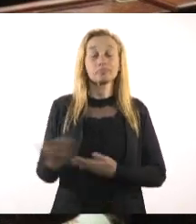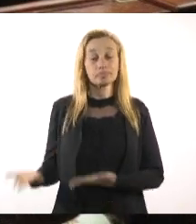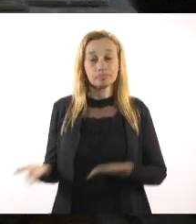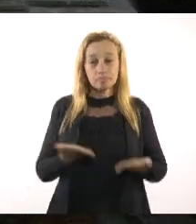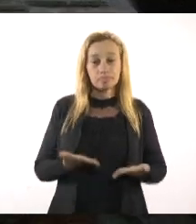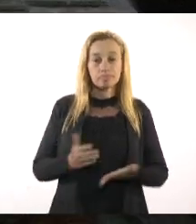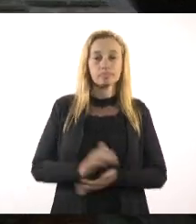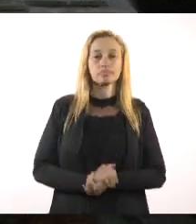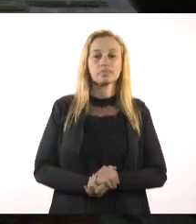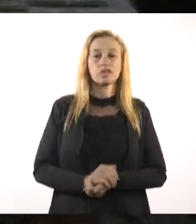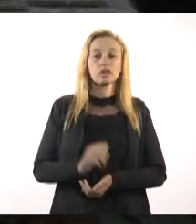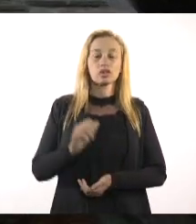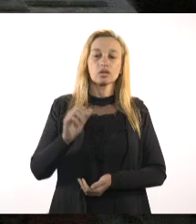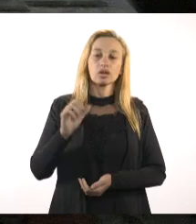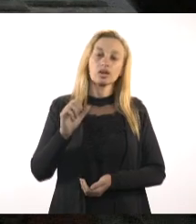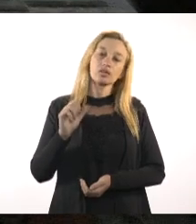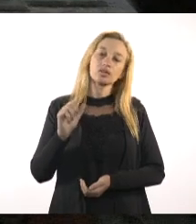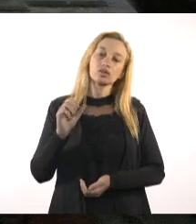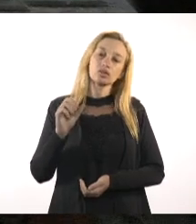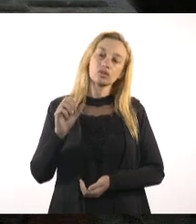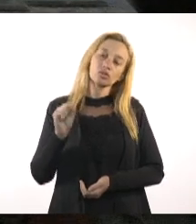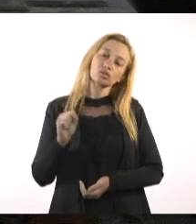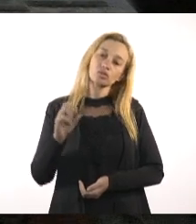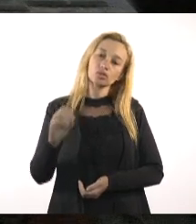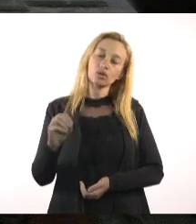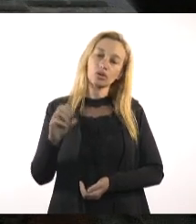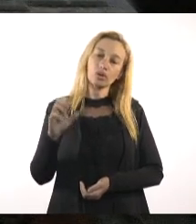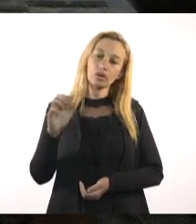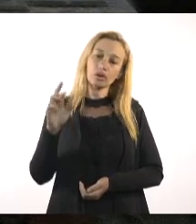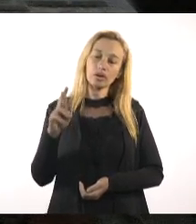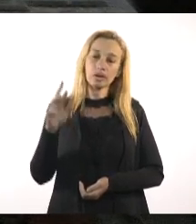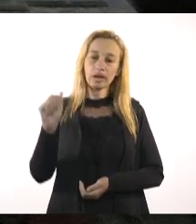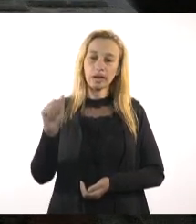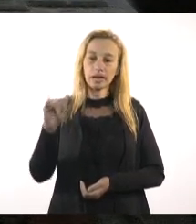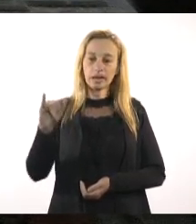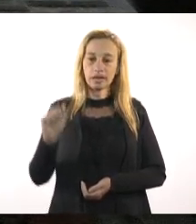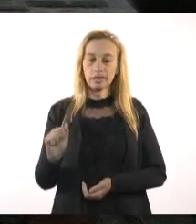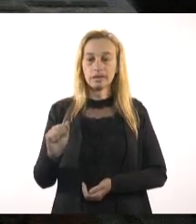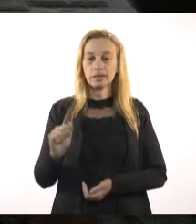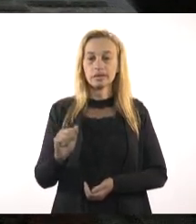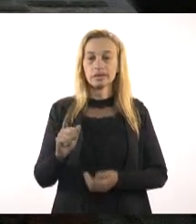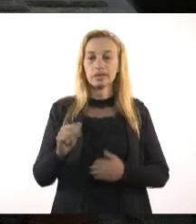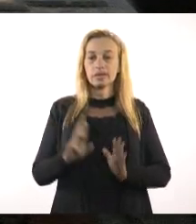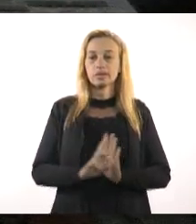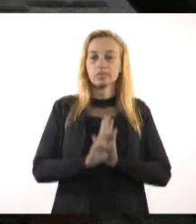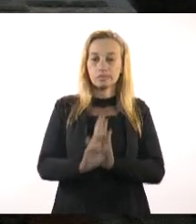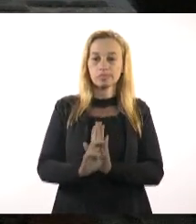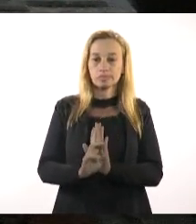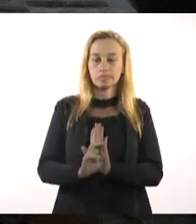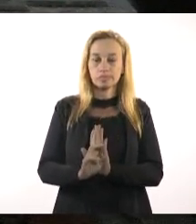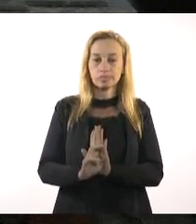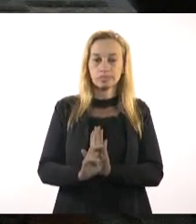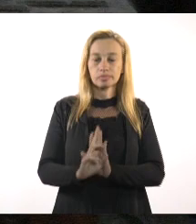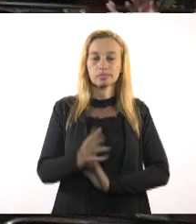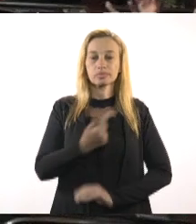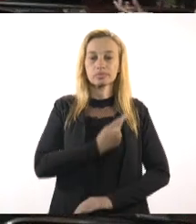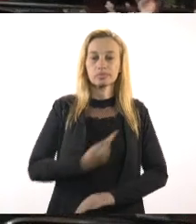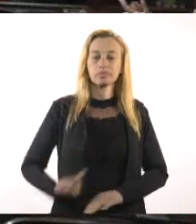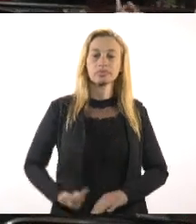Convido a Soraya Moreno, representante do governo do Estado do Rio de Janeiro, e agradeço também a sua presença.